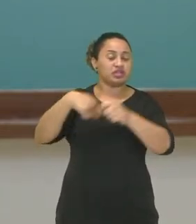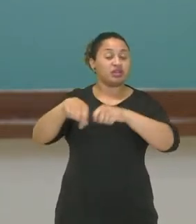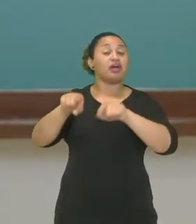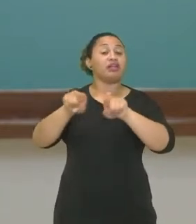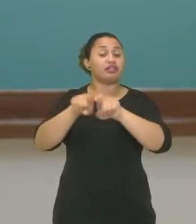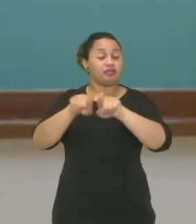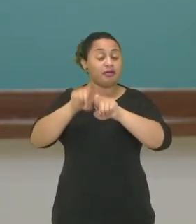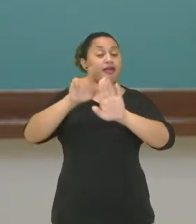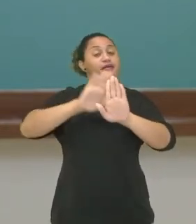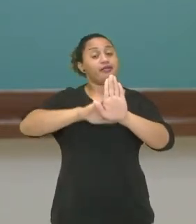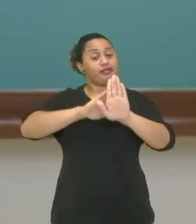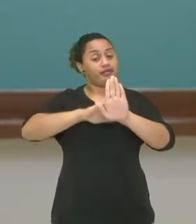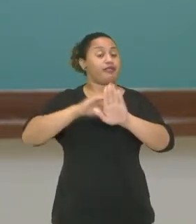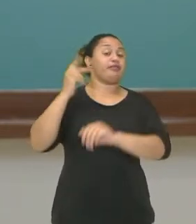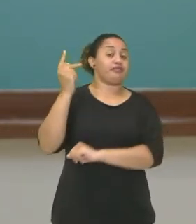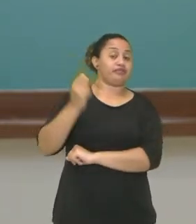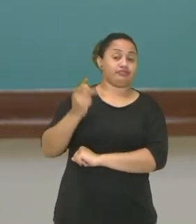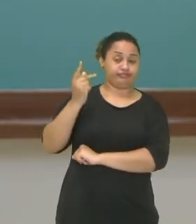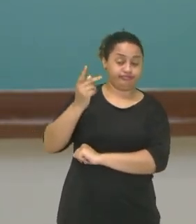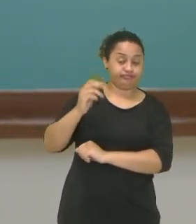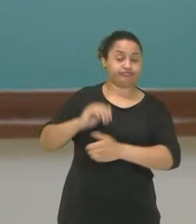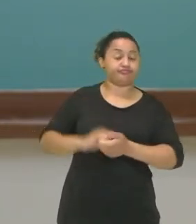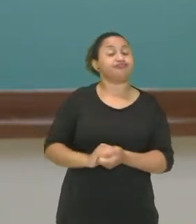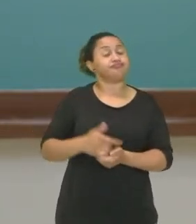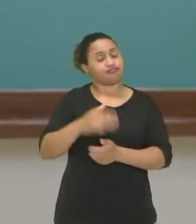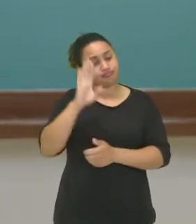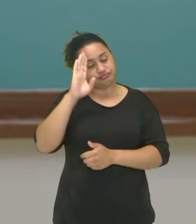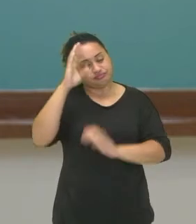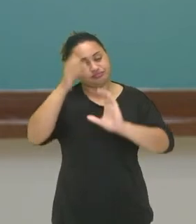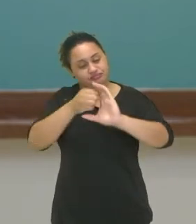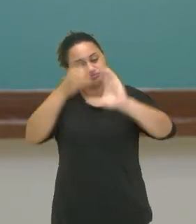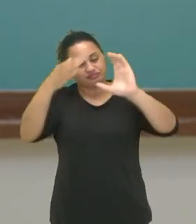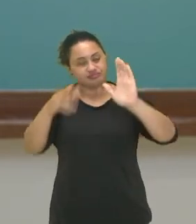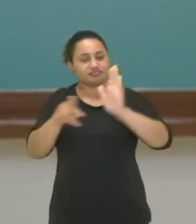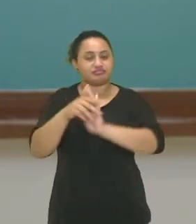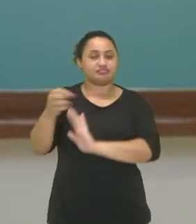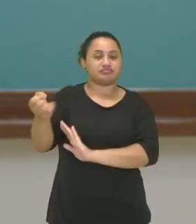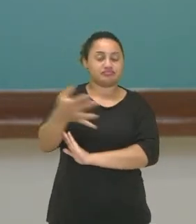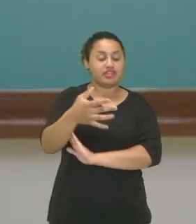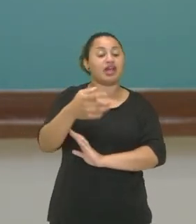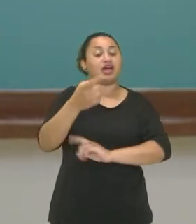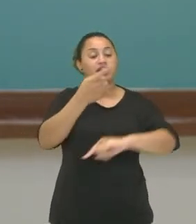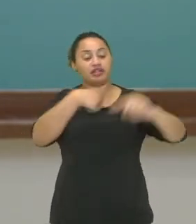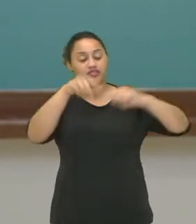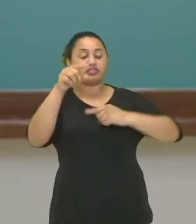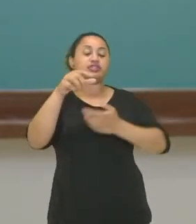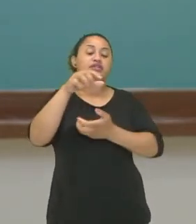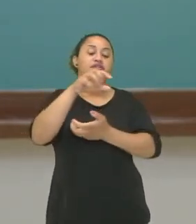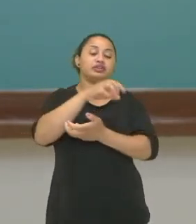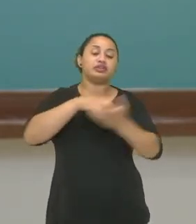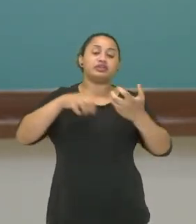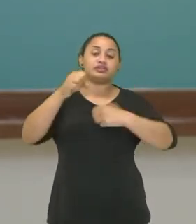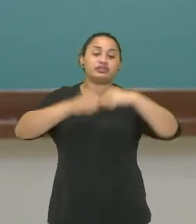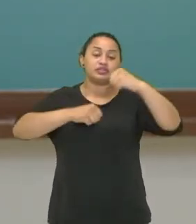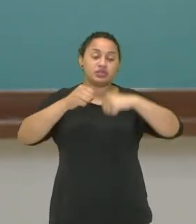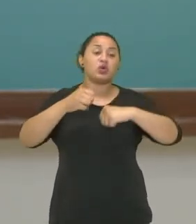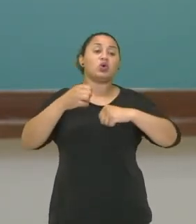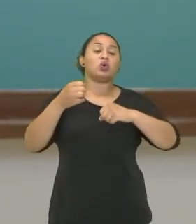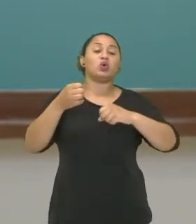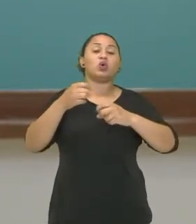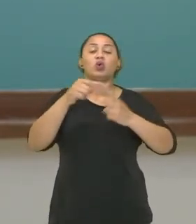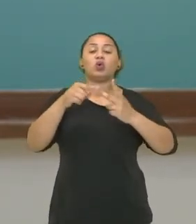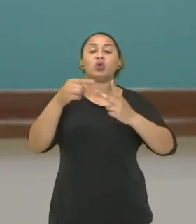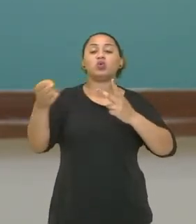ideológico e político. Então uma das grandes características da modernidade foram a Revolução Industrial, um novo modelo de sociedade